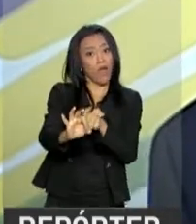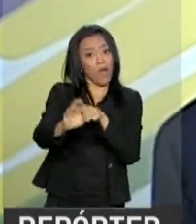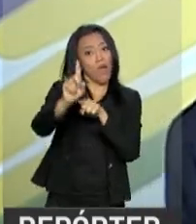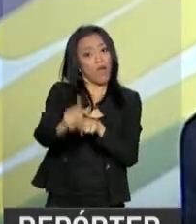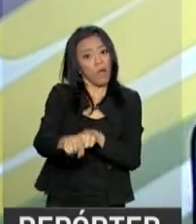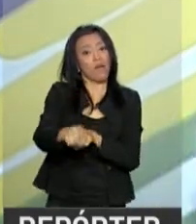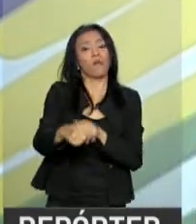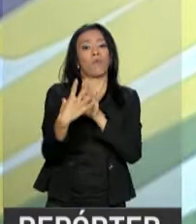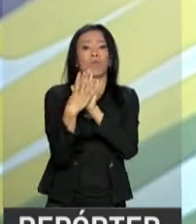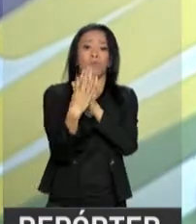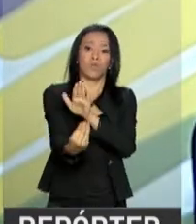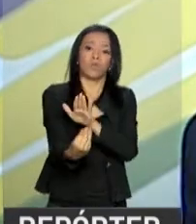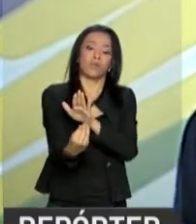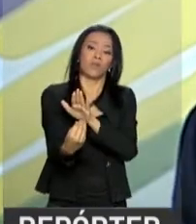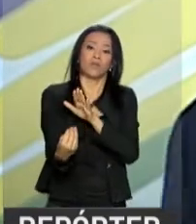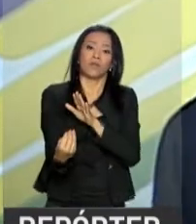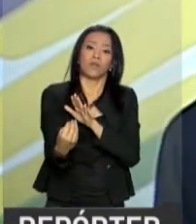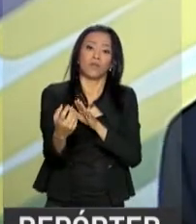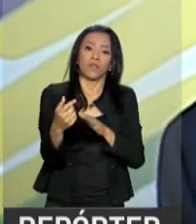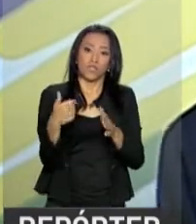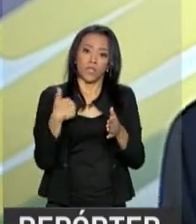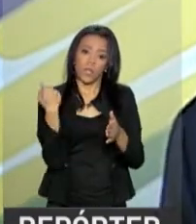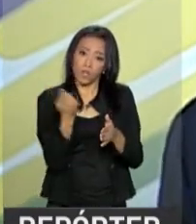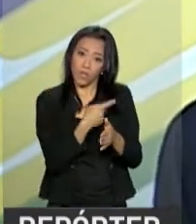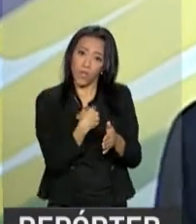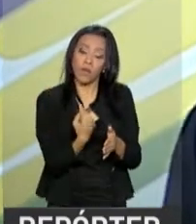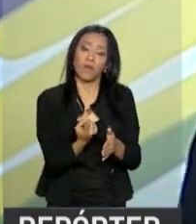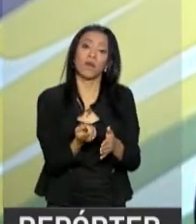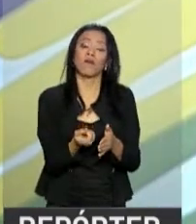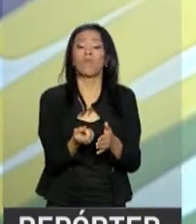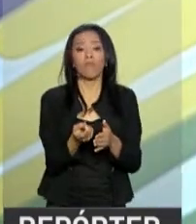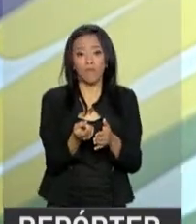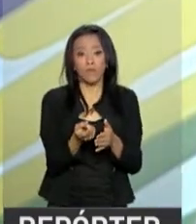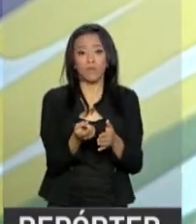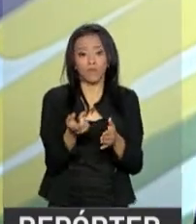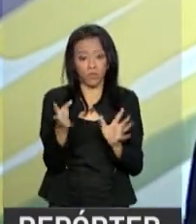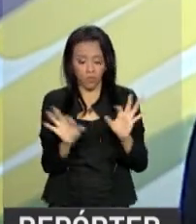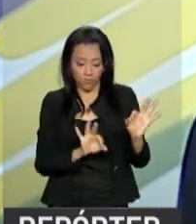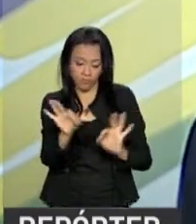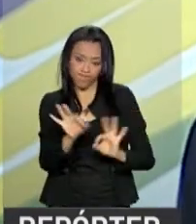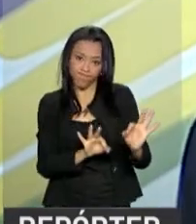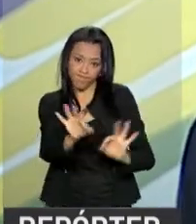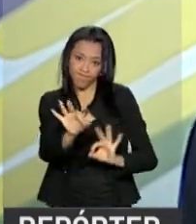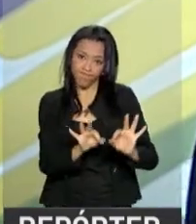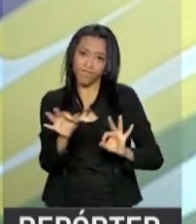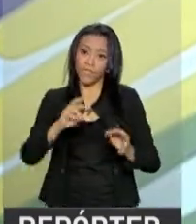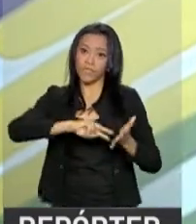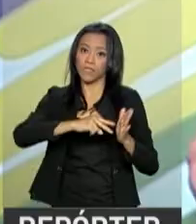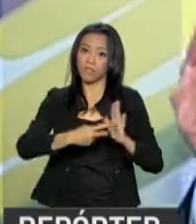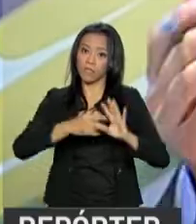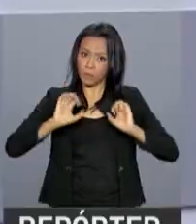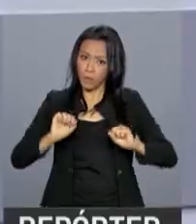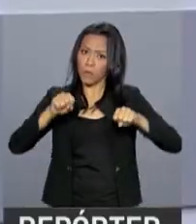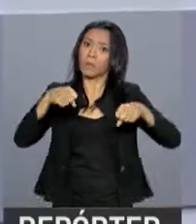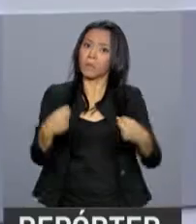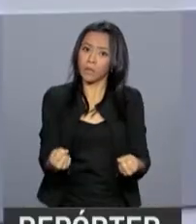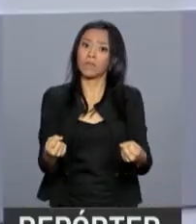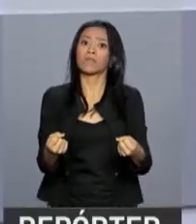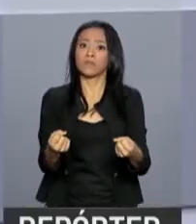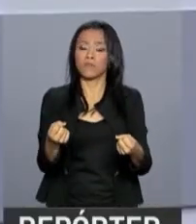nosso modelo aqui que tá capturando é só eu sou esse movimento de recuperação cíclica